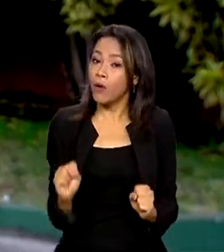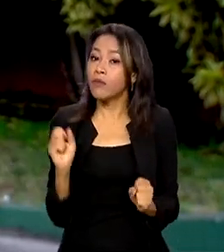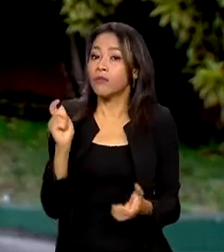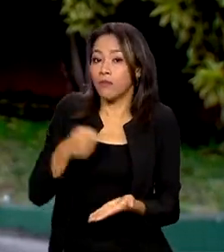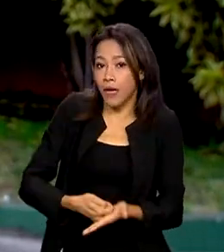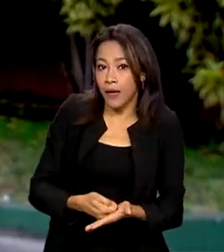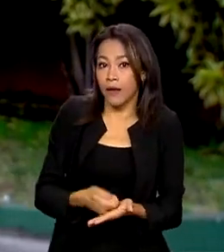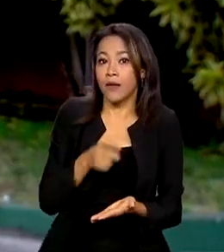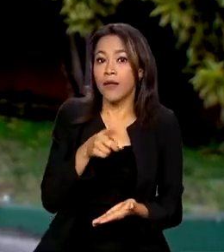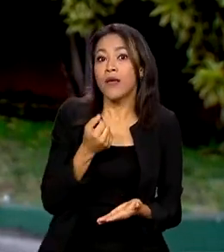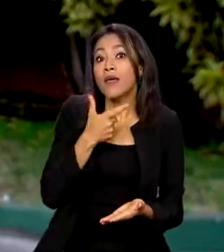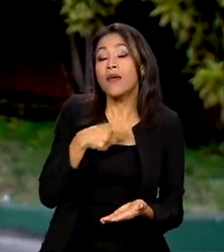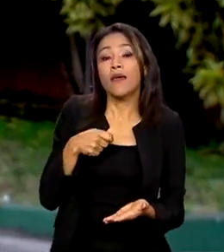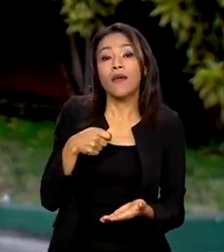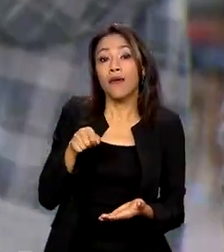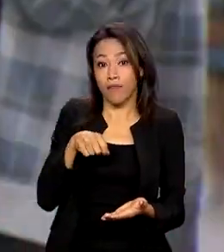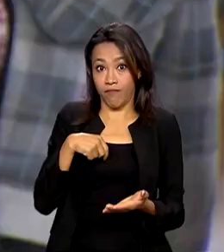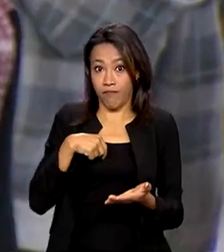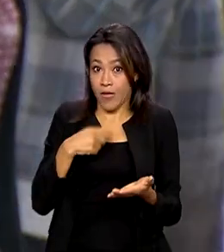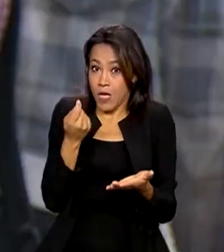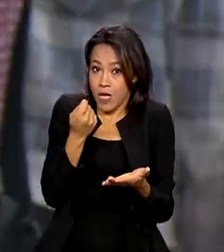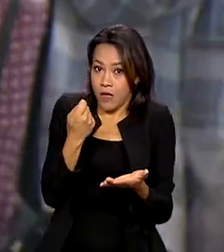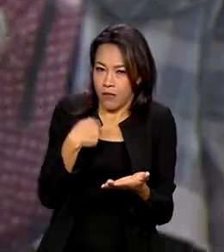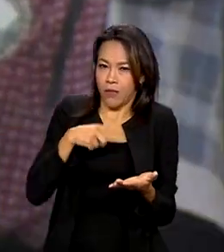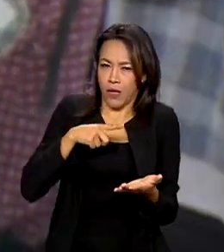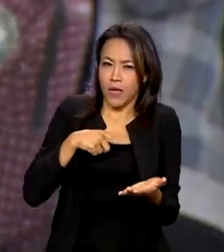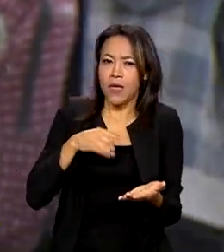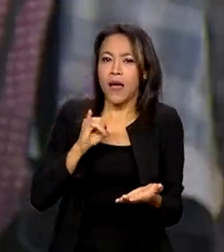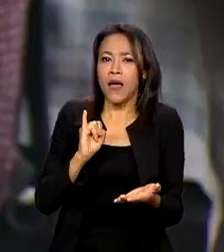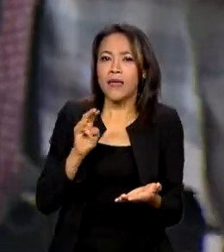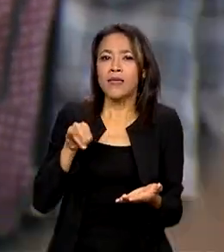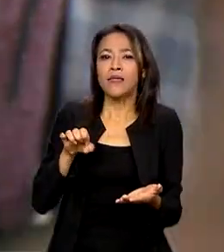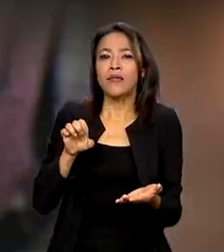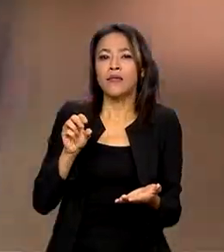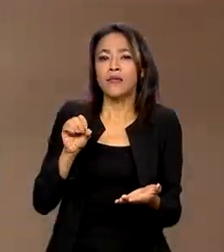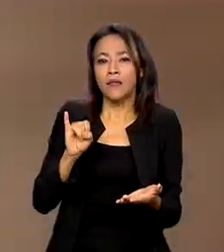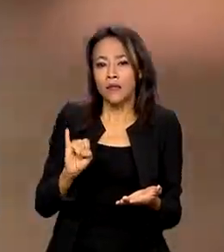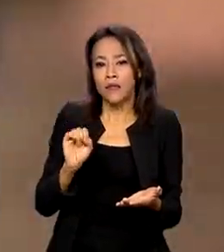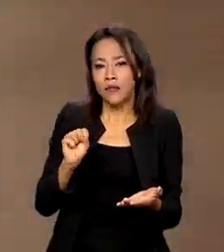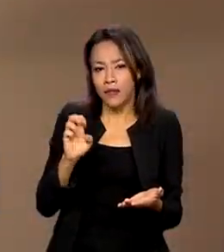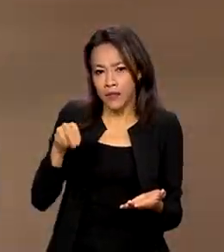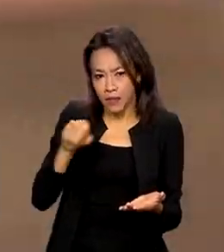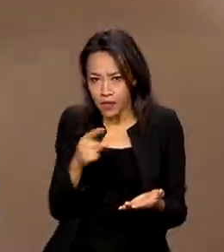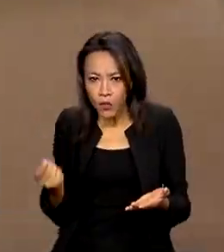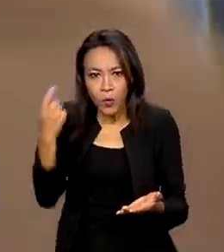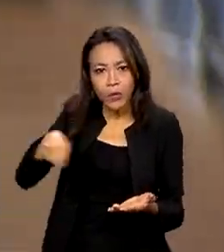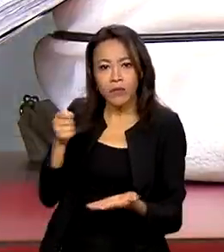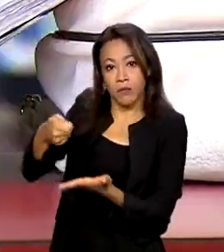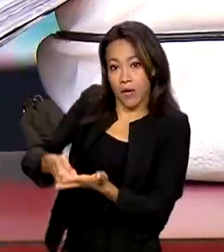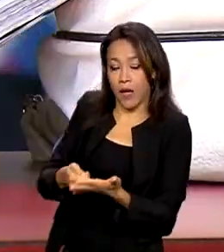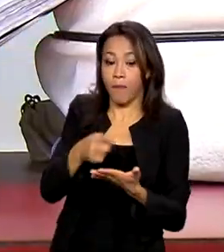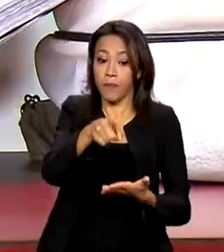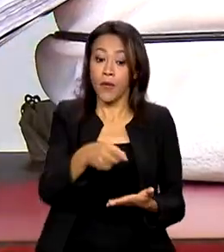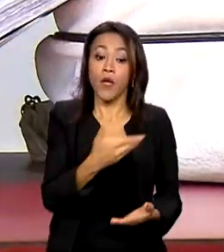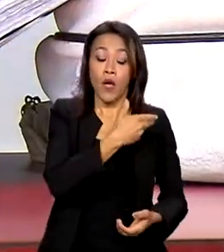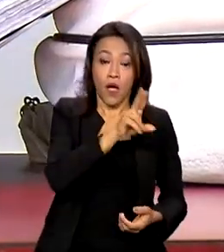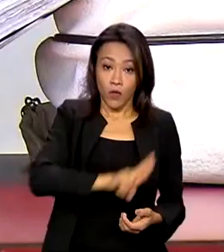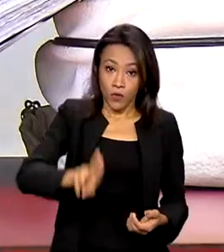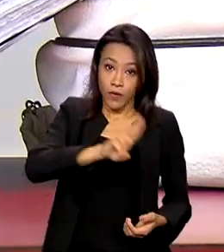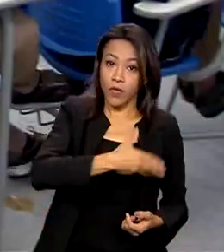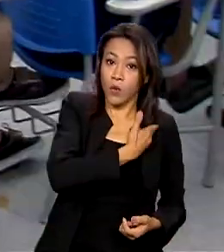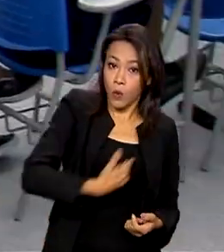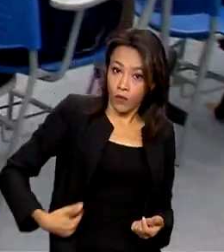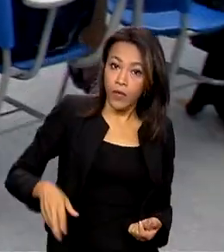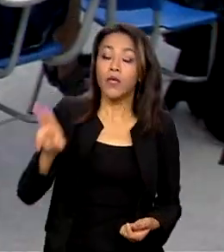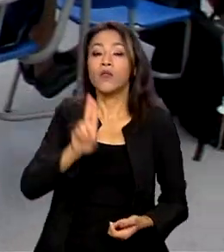da taxa não paga a inscrição As instituições de ensino superior públicas e privadas usam as notas do